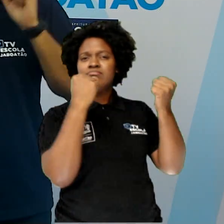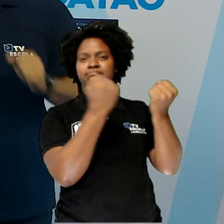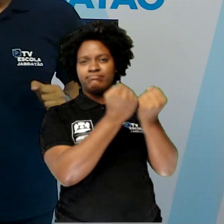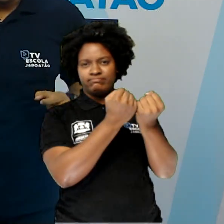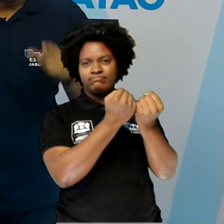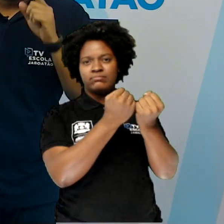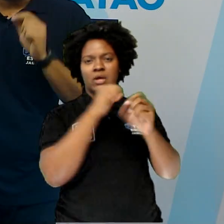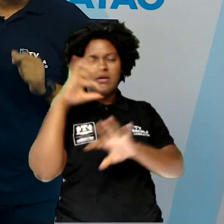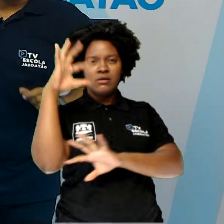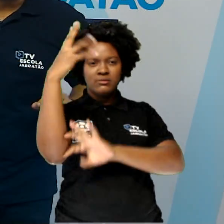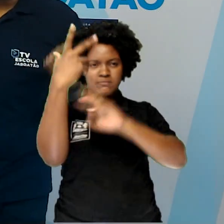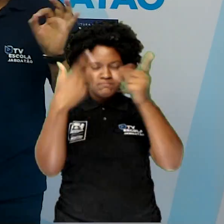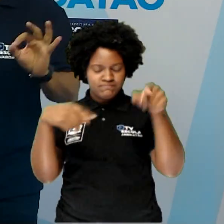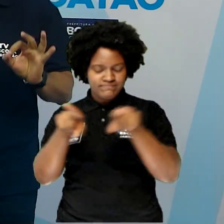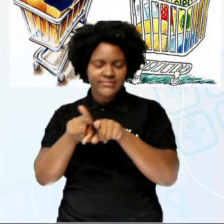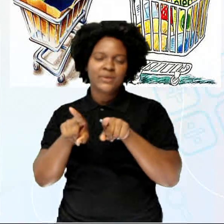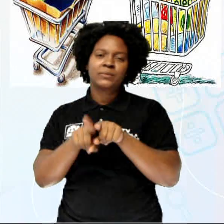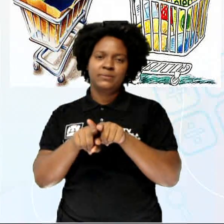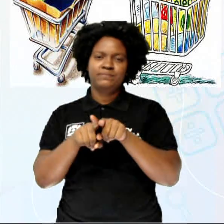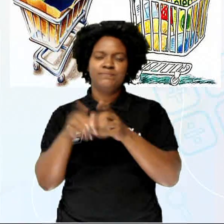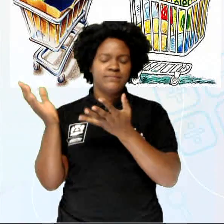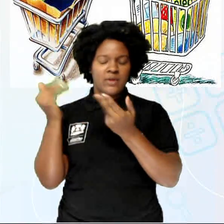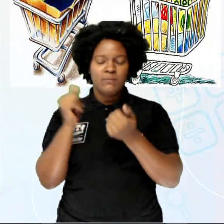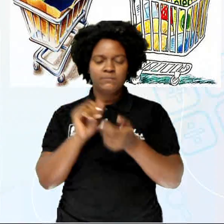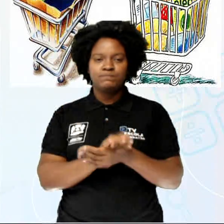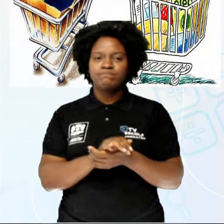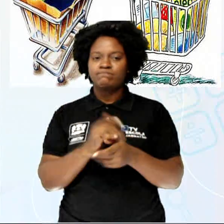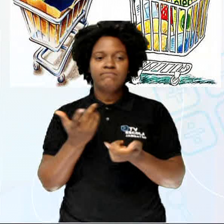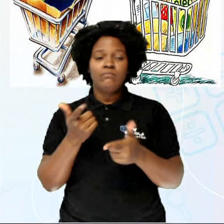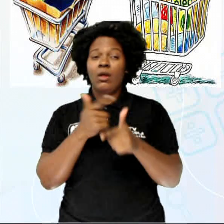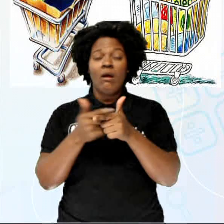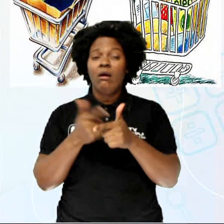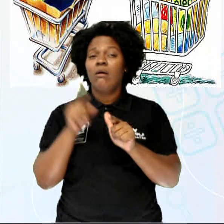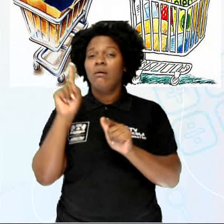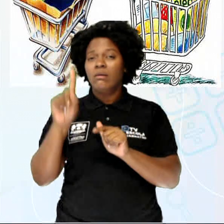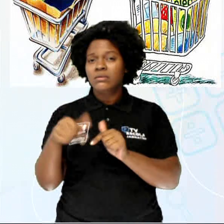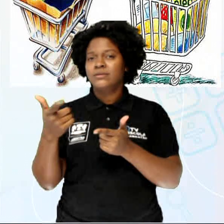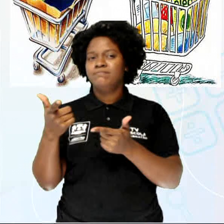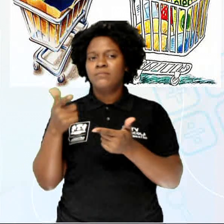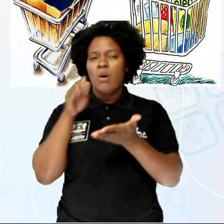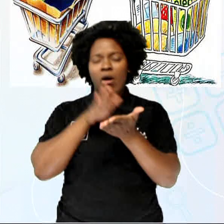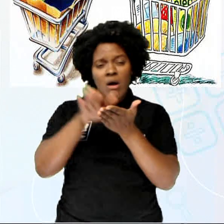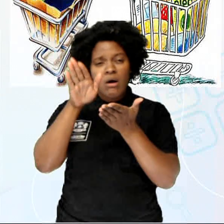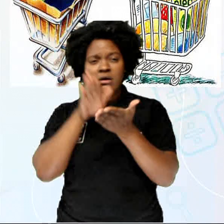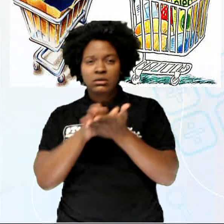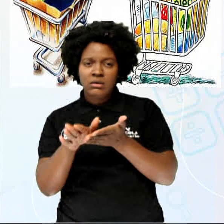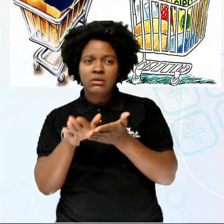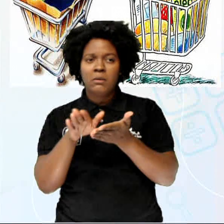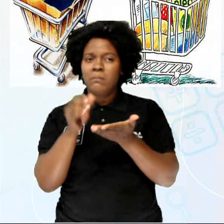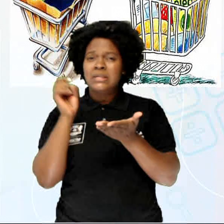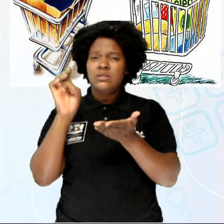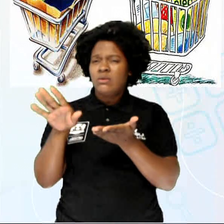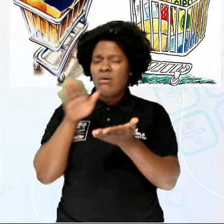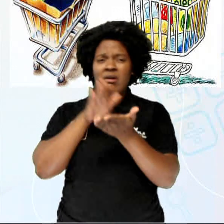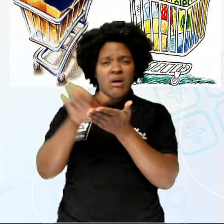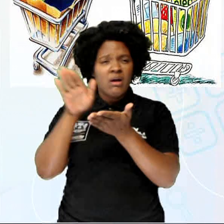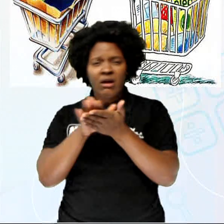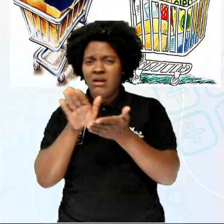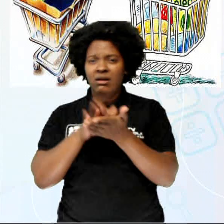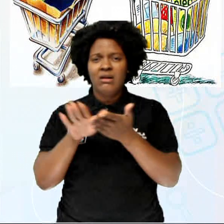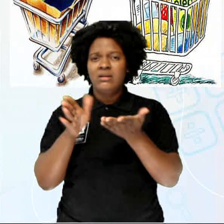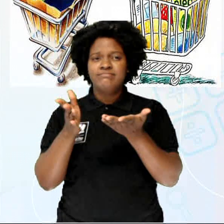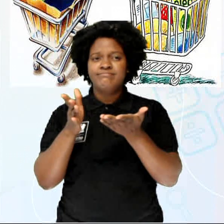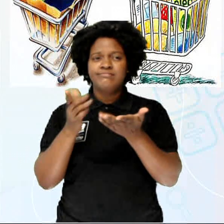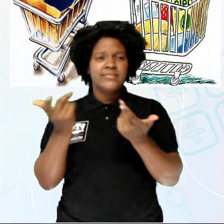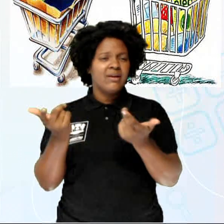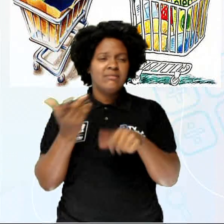na natureza. Acompanhe comigo aqui. A grande questão é que consumir por consumir é um